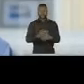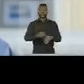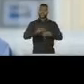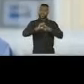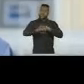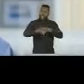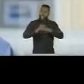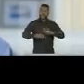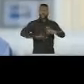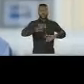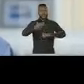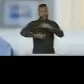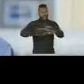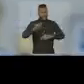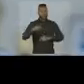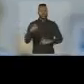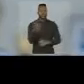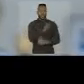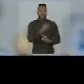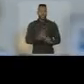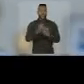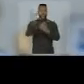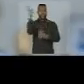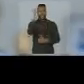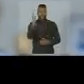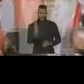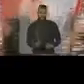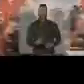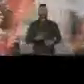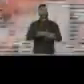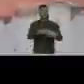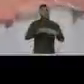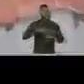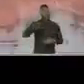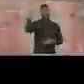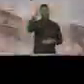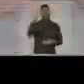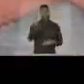acredito na força da educação e do trabalho. Somos todos pelo Brasil.